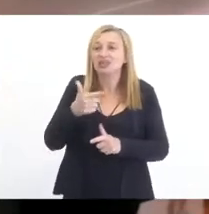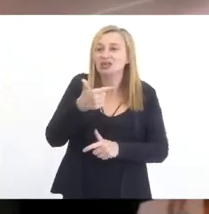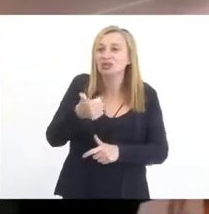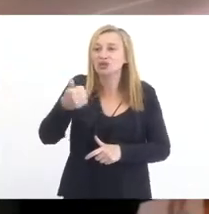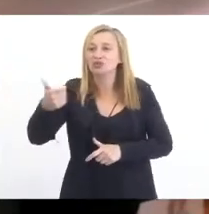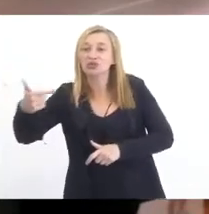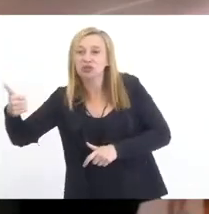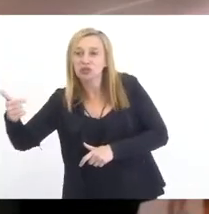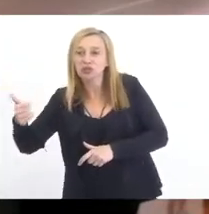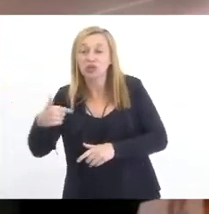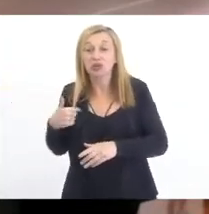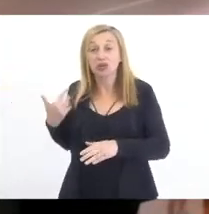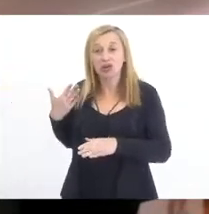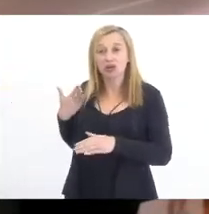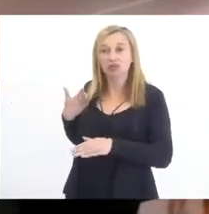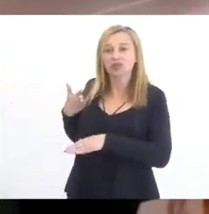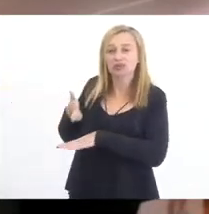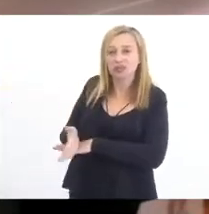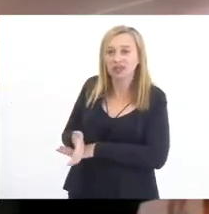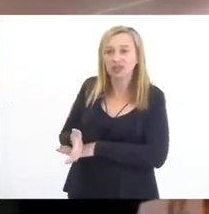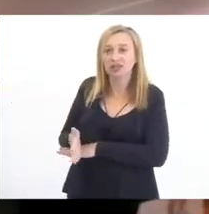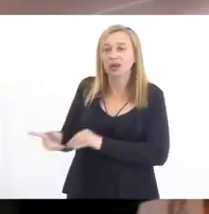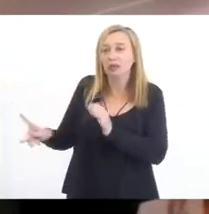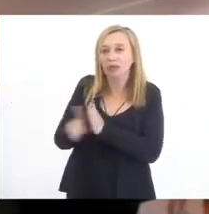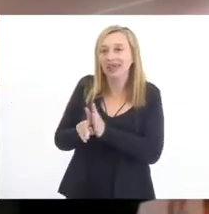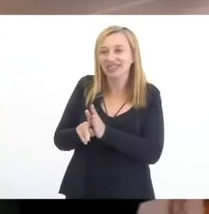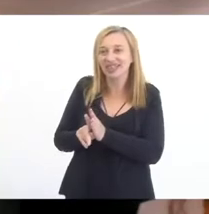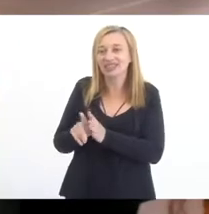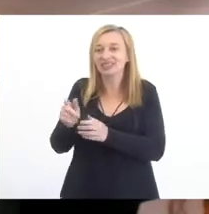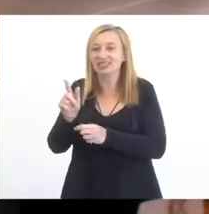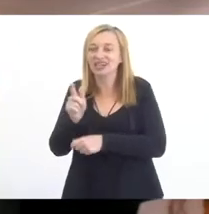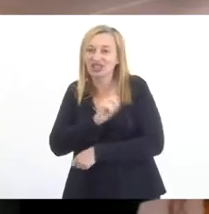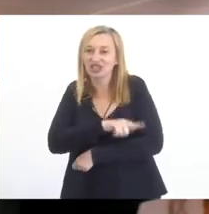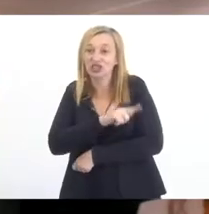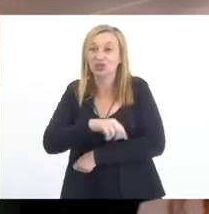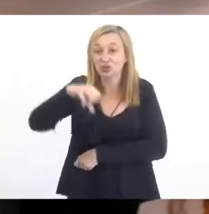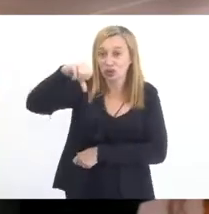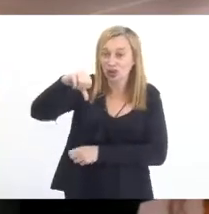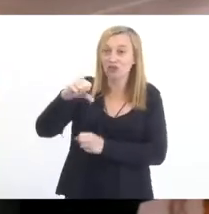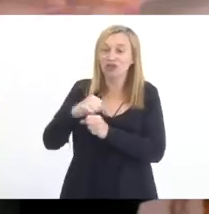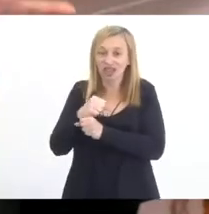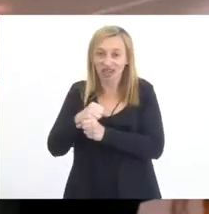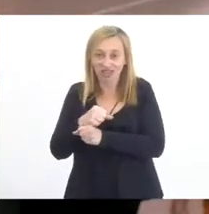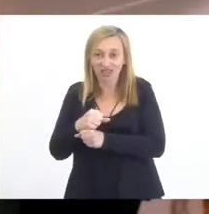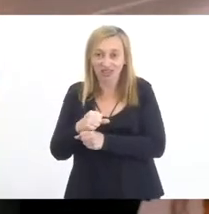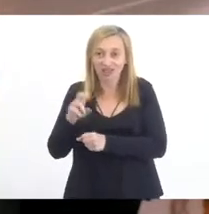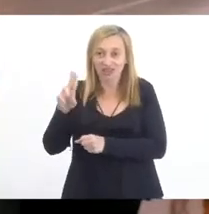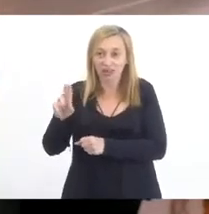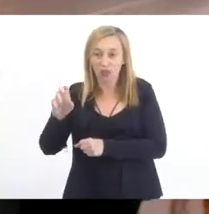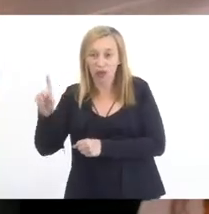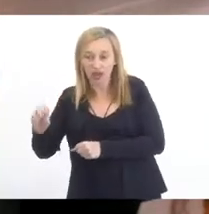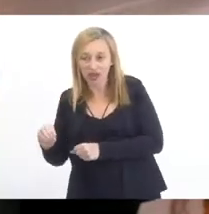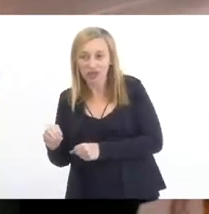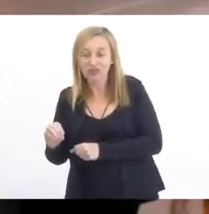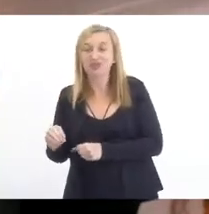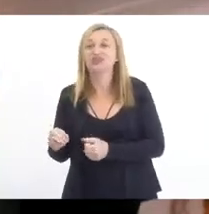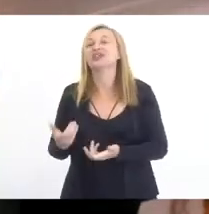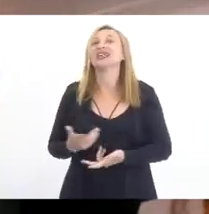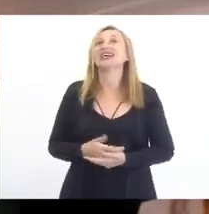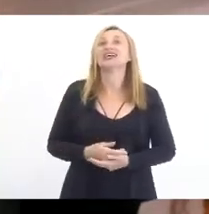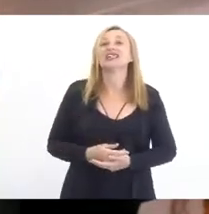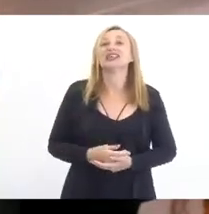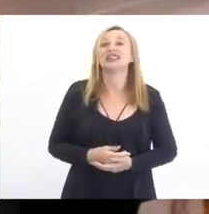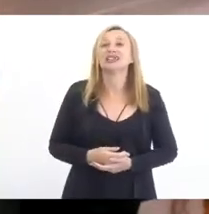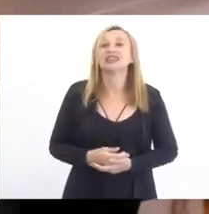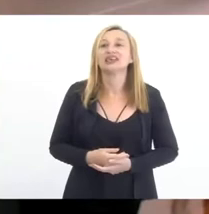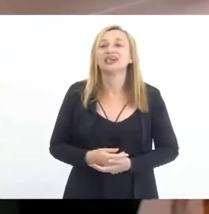2012, quando eu assumo, né, faço parte da gestão, 9 anos na gestão da UESO, em diversas instâncias, né, dentro